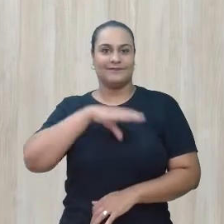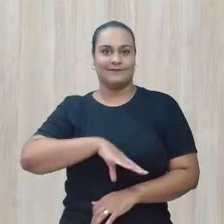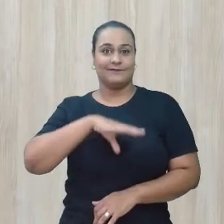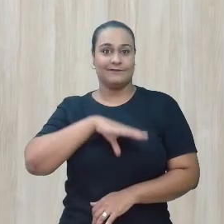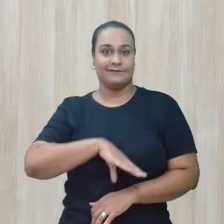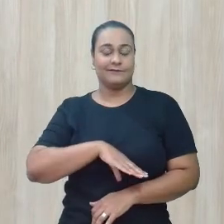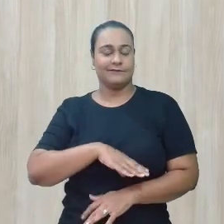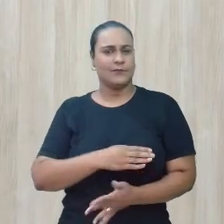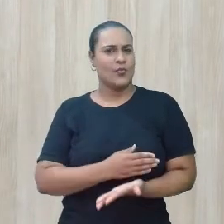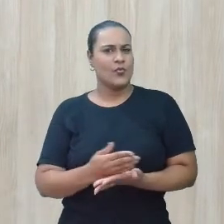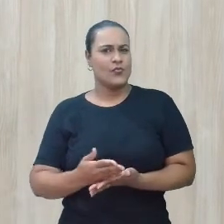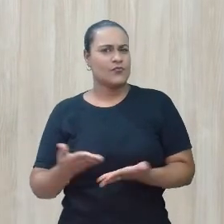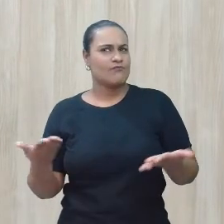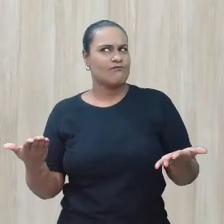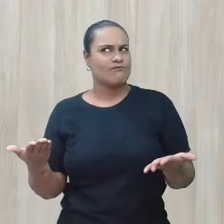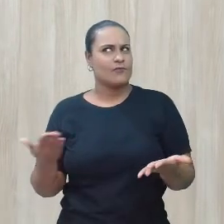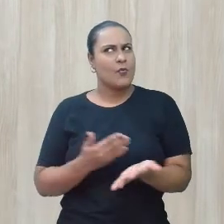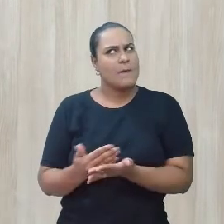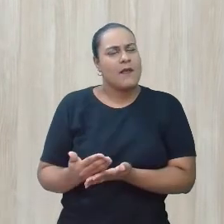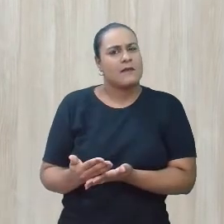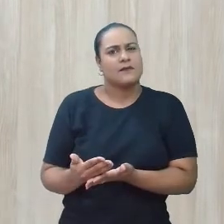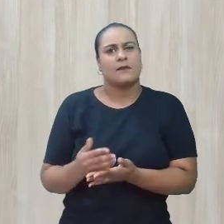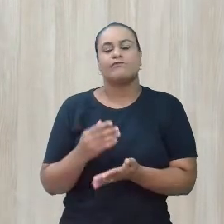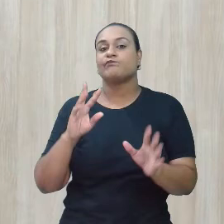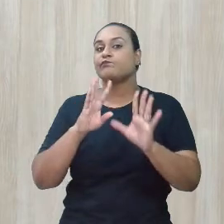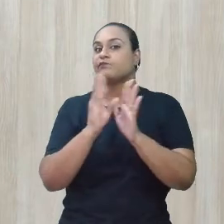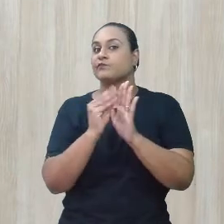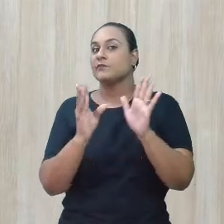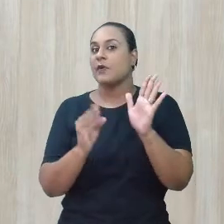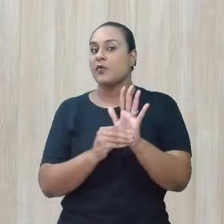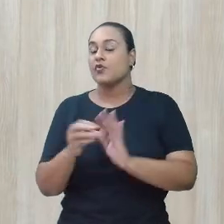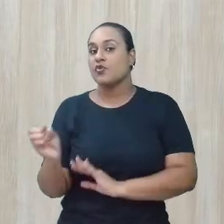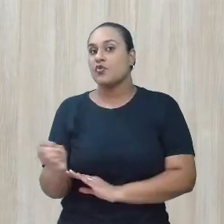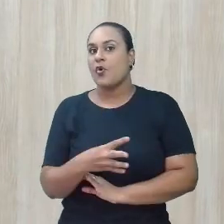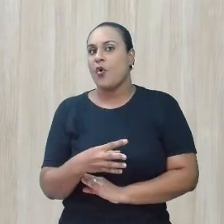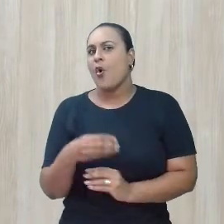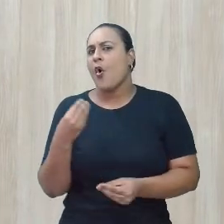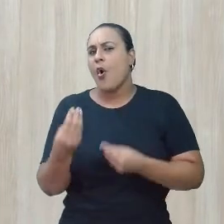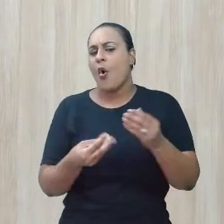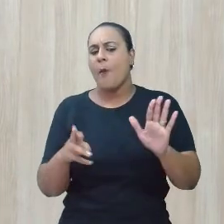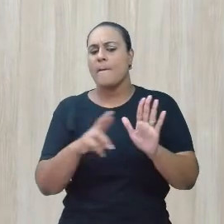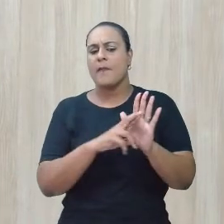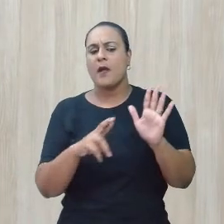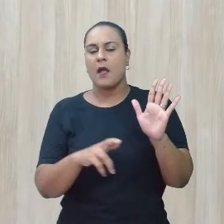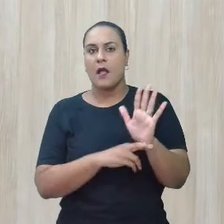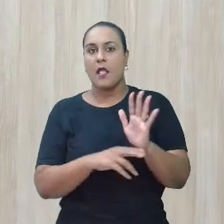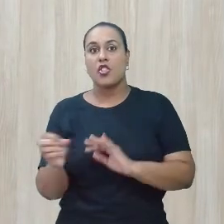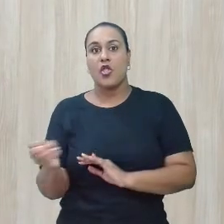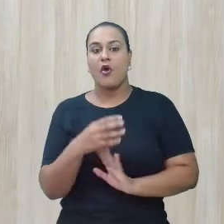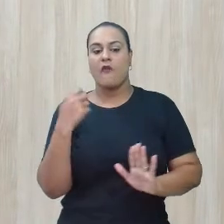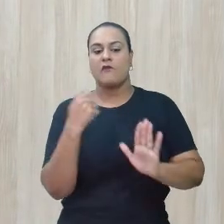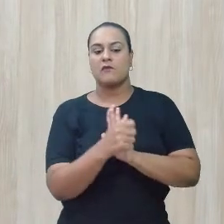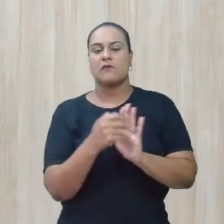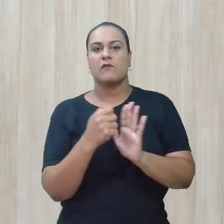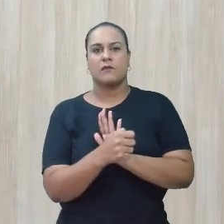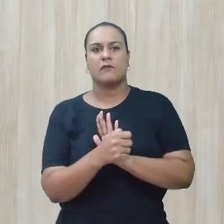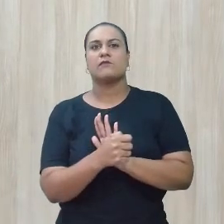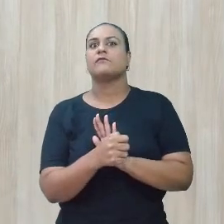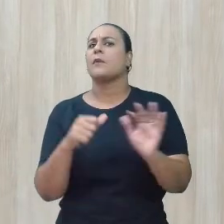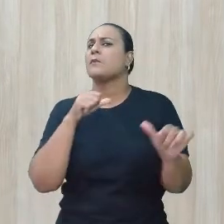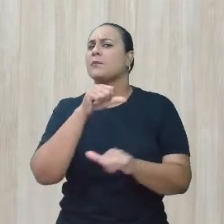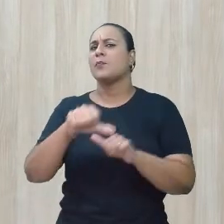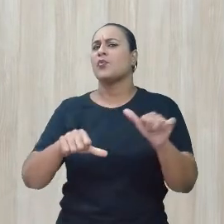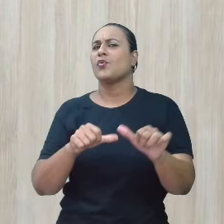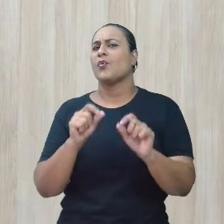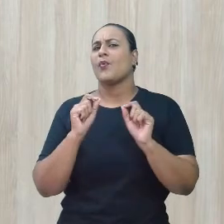gente começa um assunto novo, a gente vai ver o novo acordo ortográfico. Olha aí, o que é que mudou na nossa